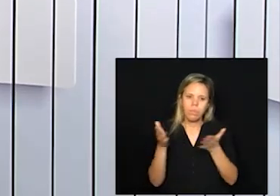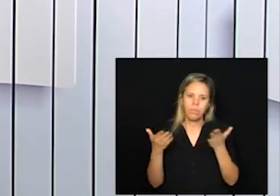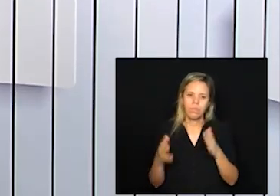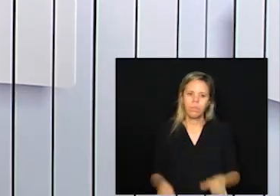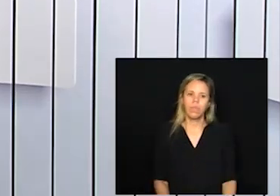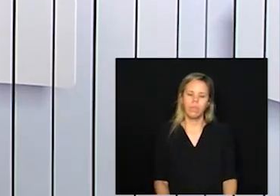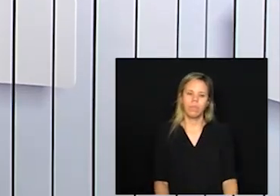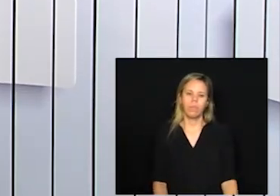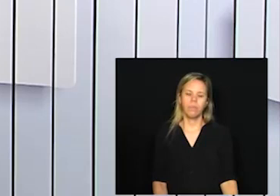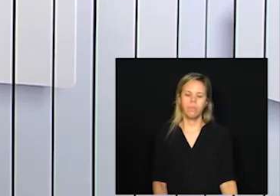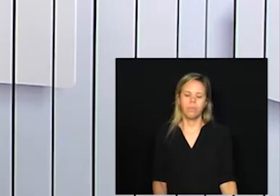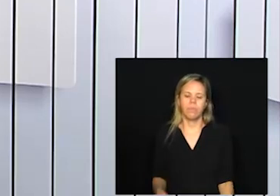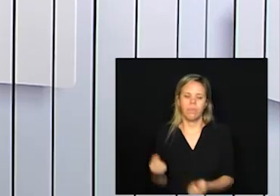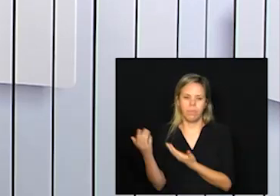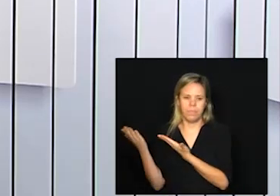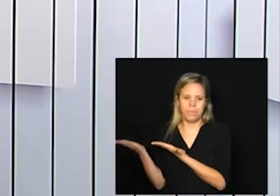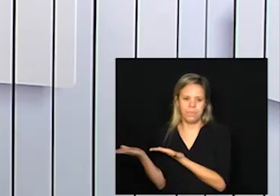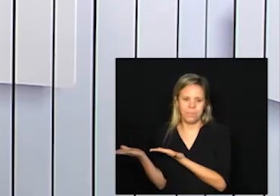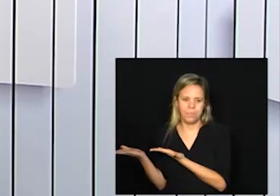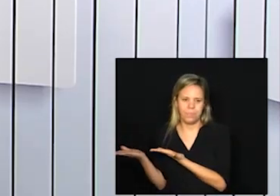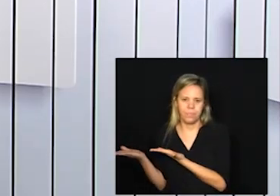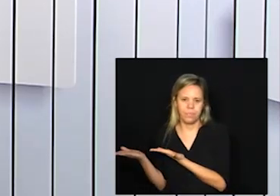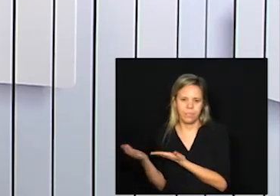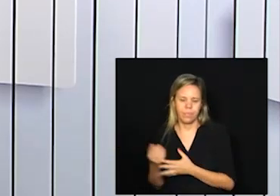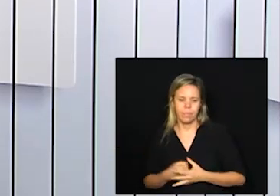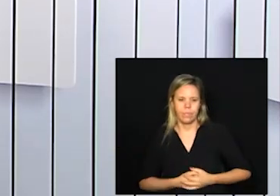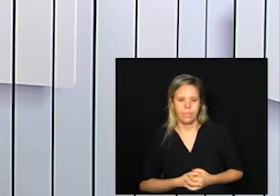construtiva. 19 é o nosso DDD,